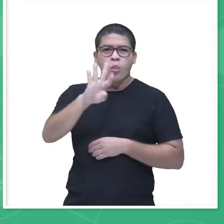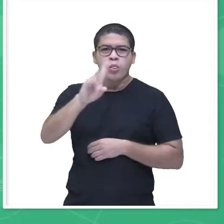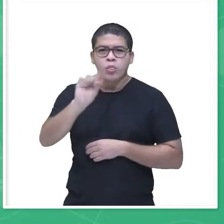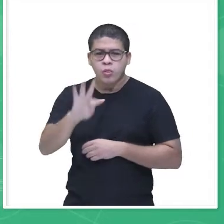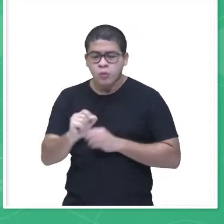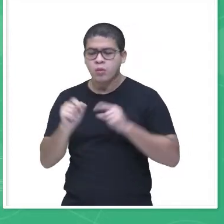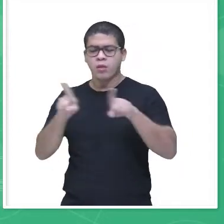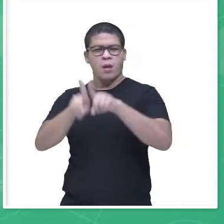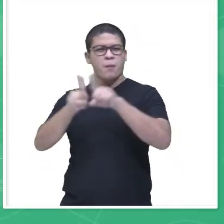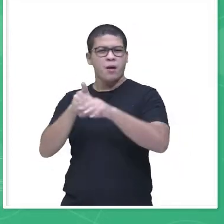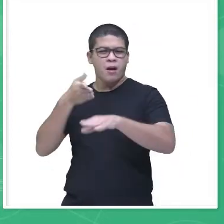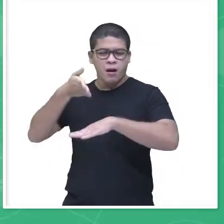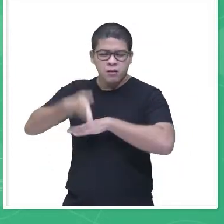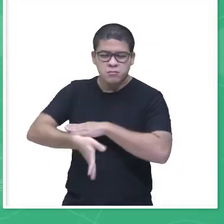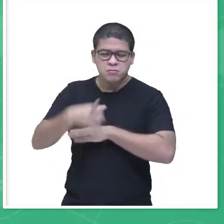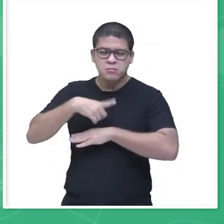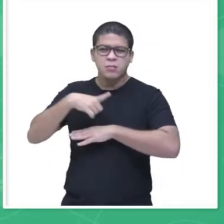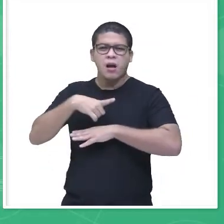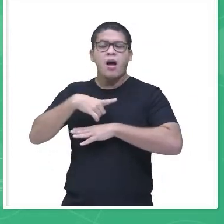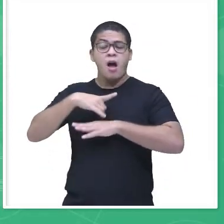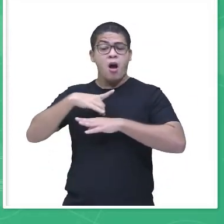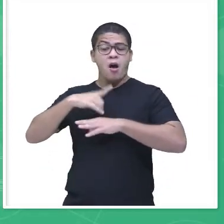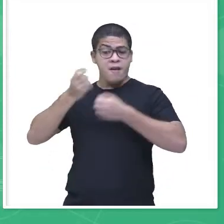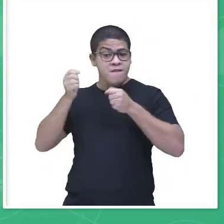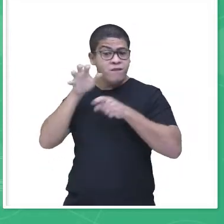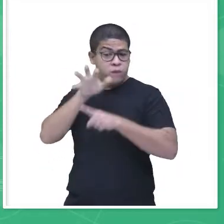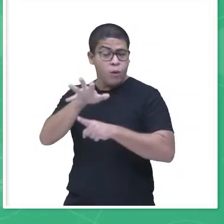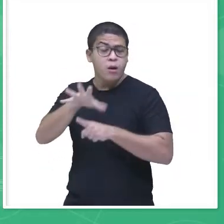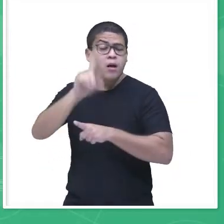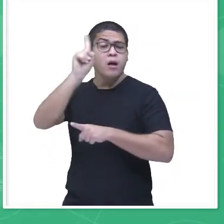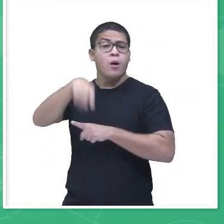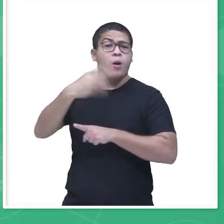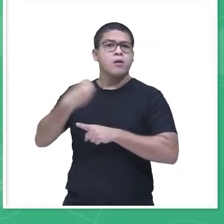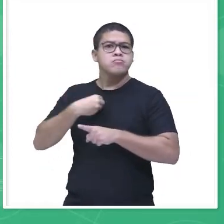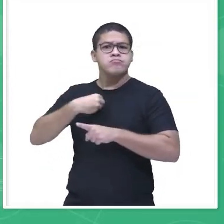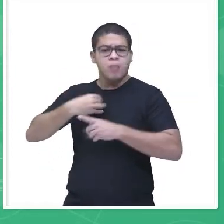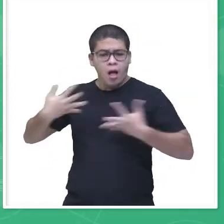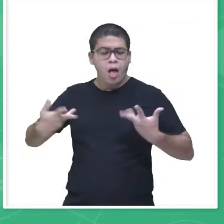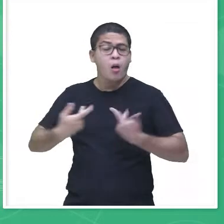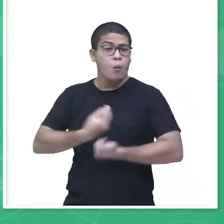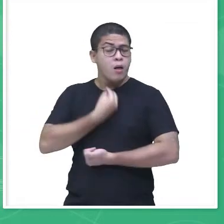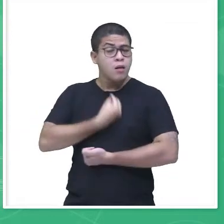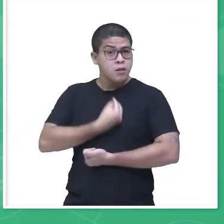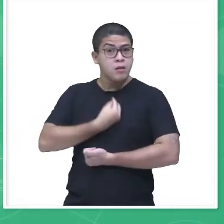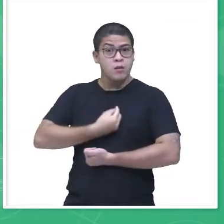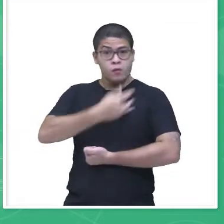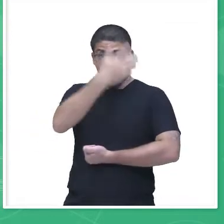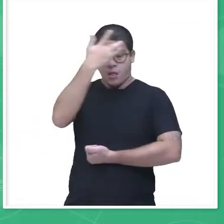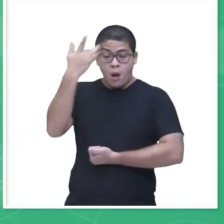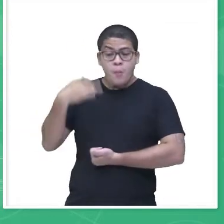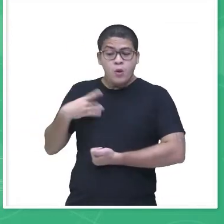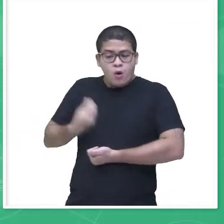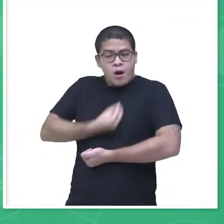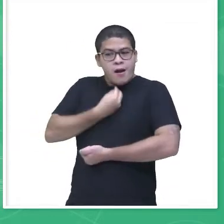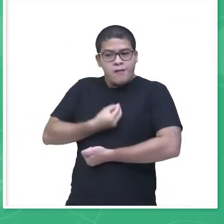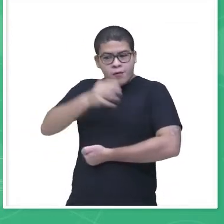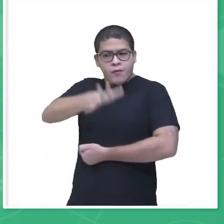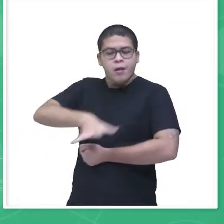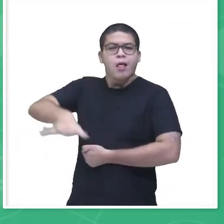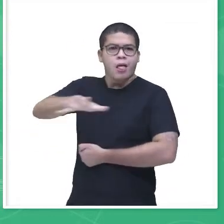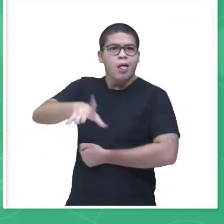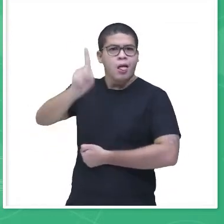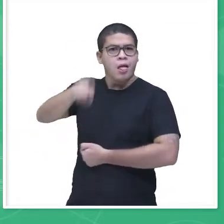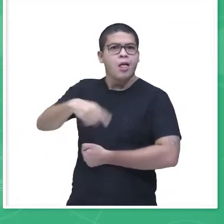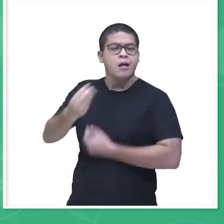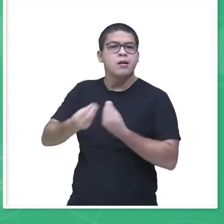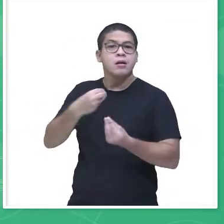insalubridade acaba por influenciar diretamente a qualidade de vida dos moradores da zona urbana e da